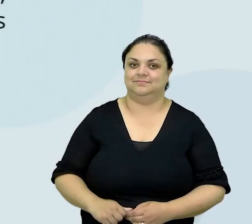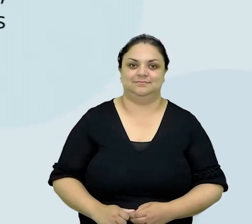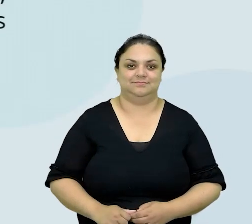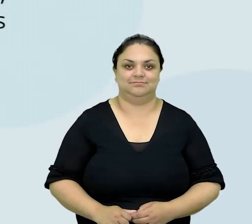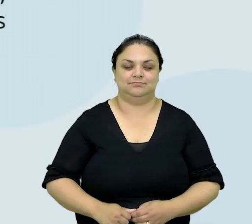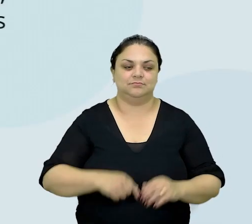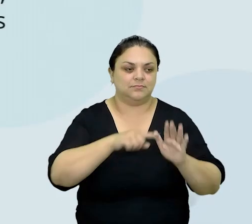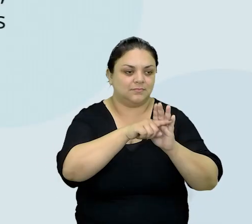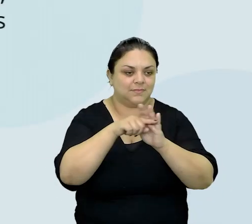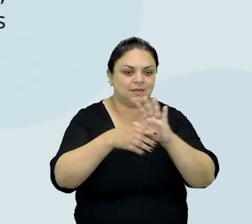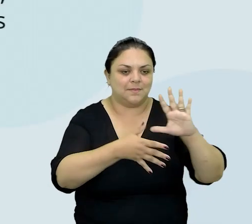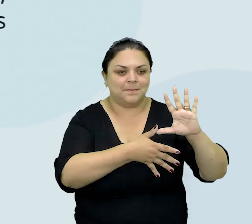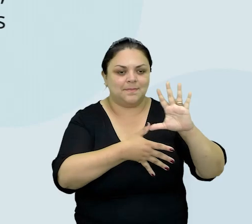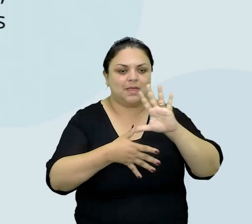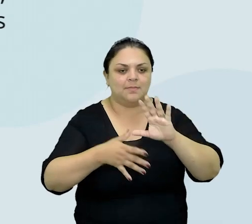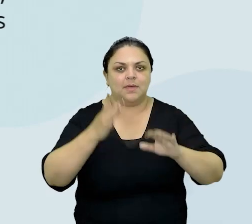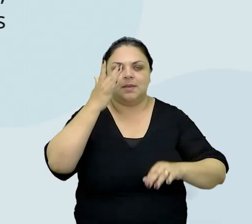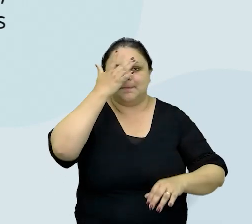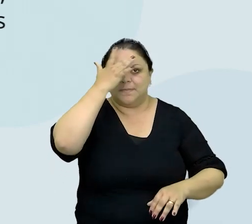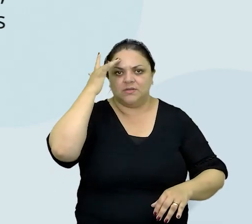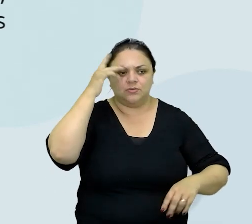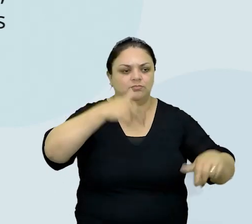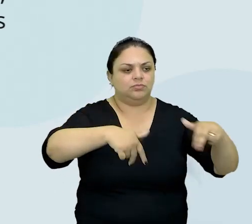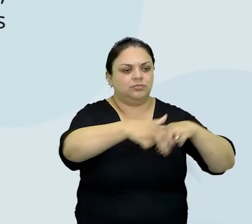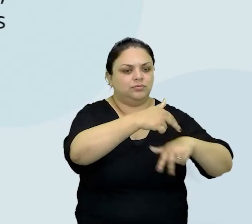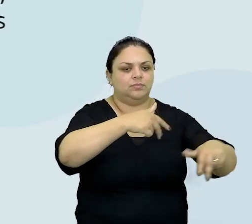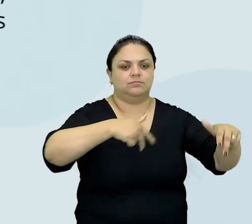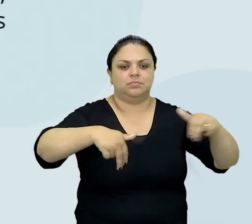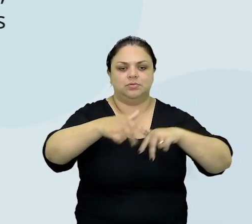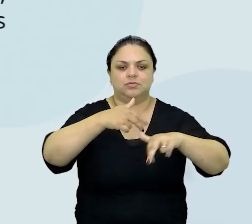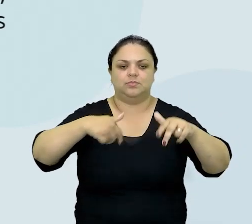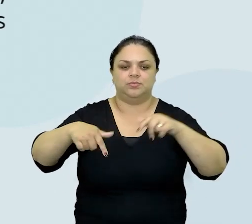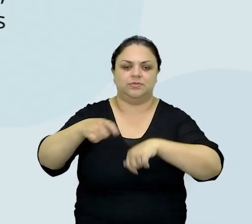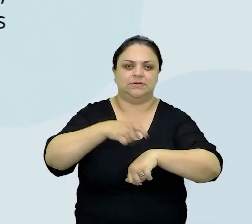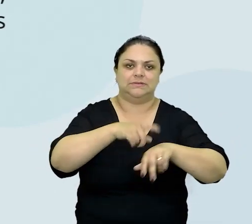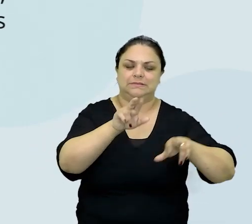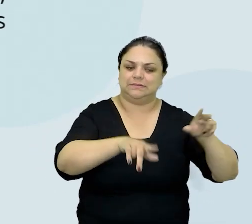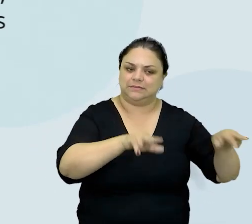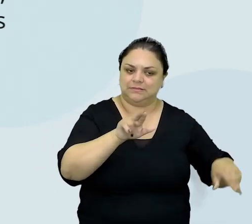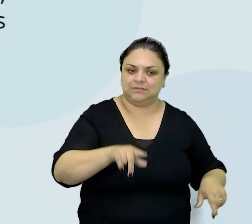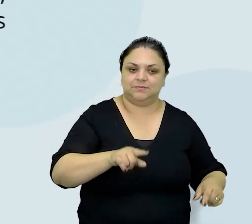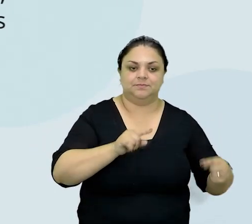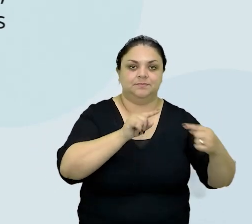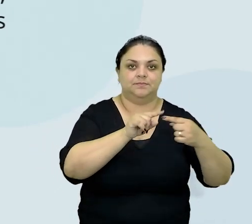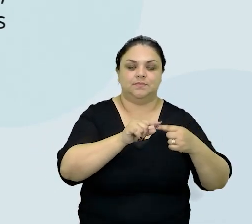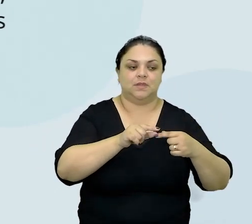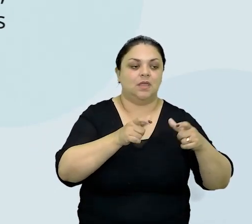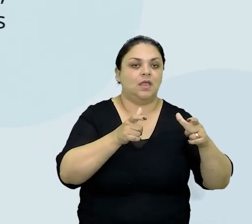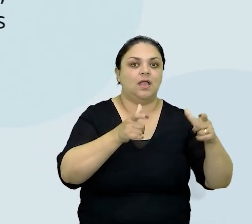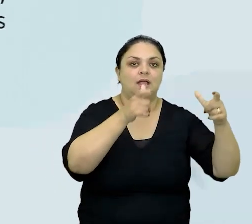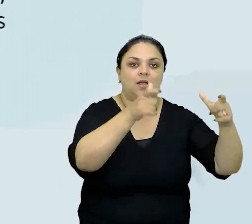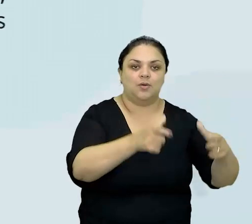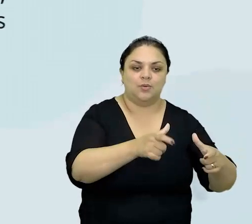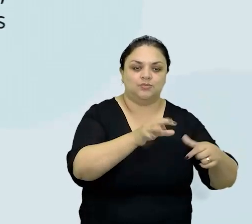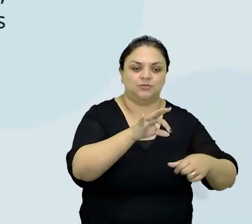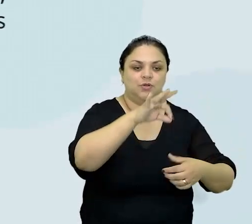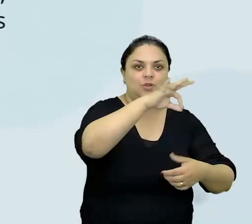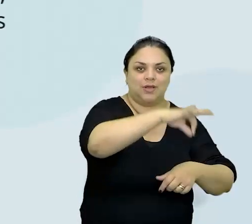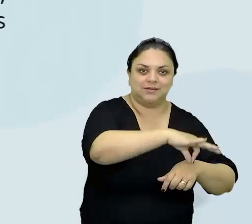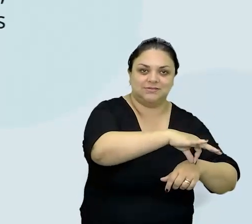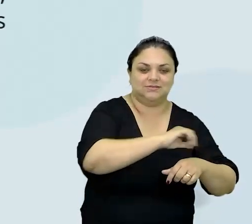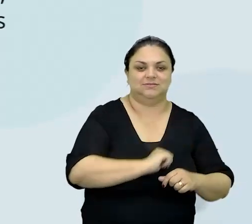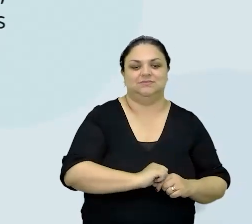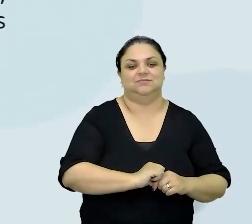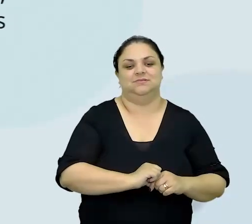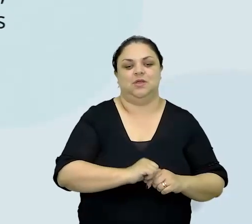ocupação humana e a produção do espaço em diferentes tempos, aplicando os princípios de localização, distribuição,